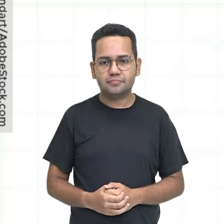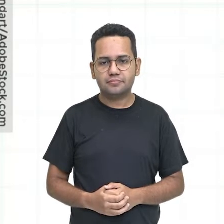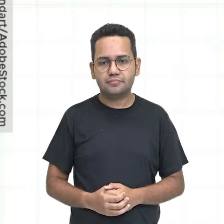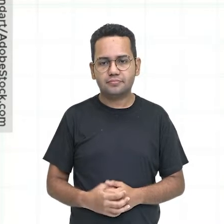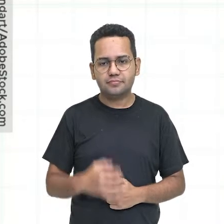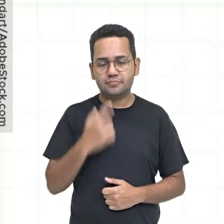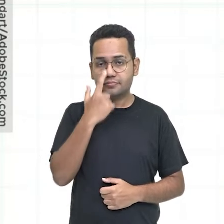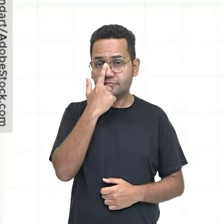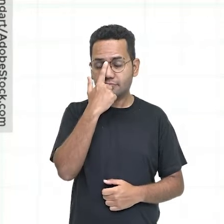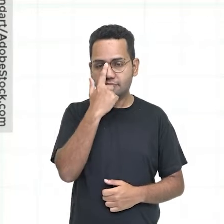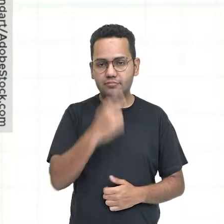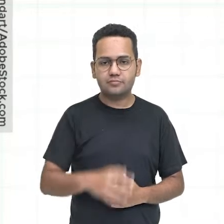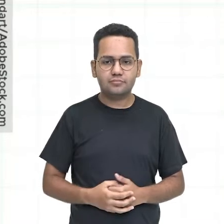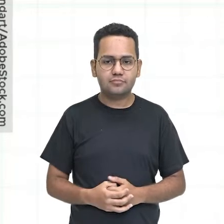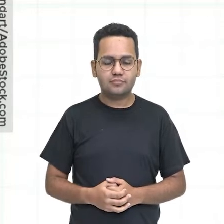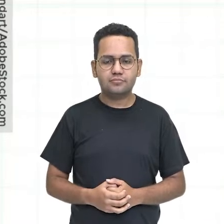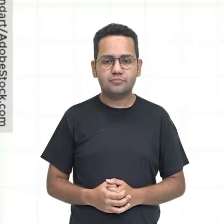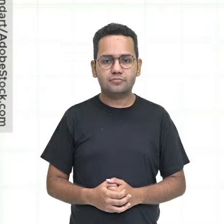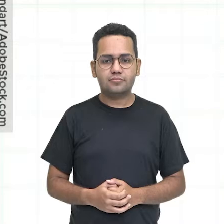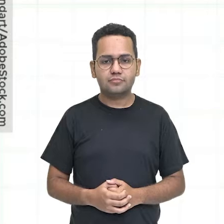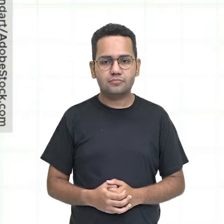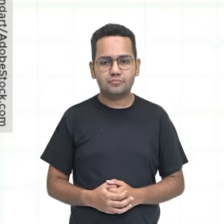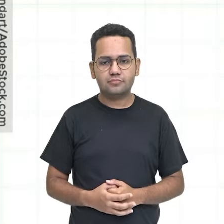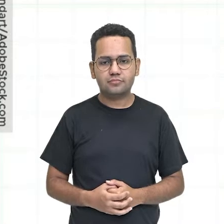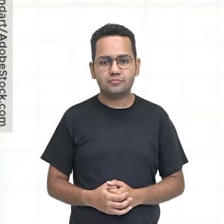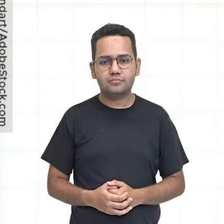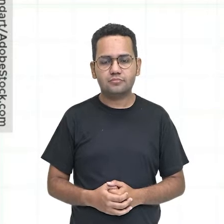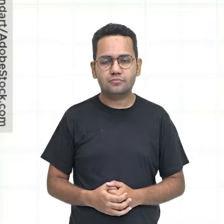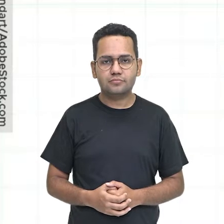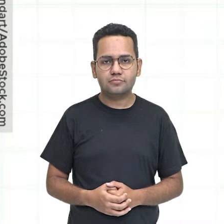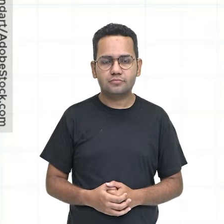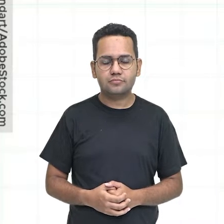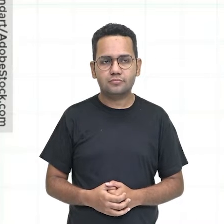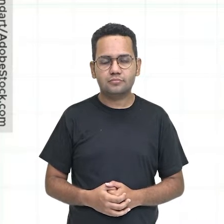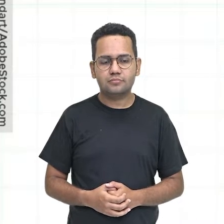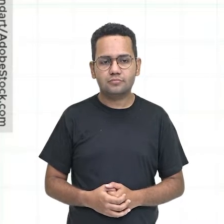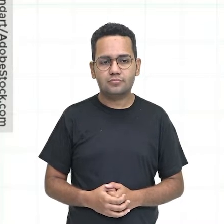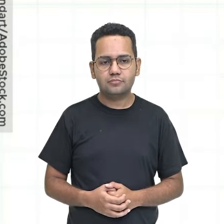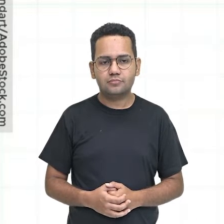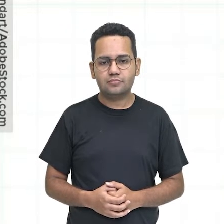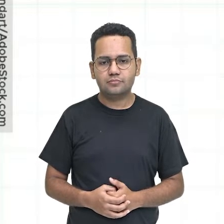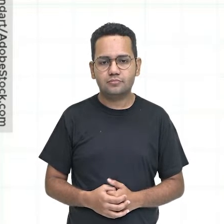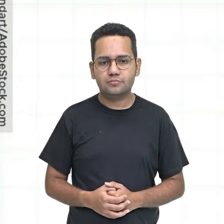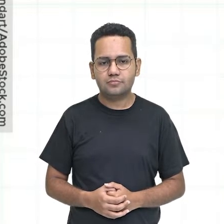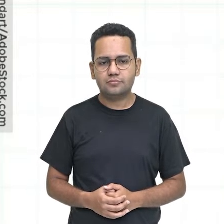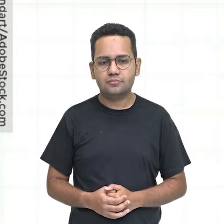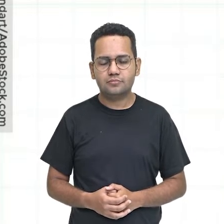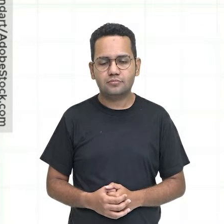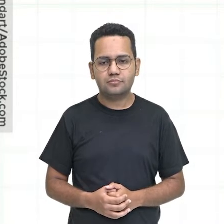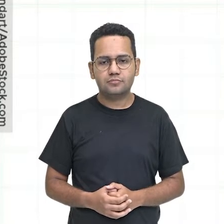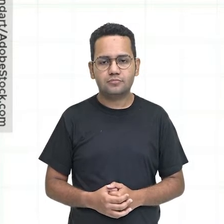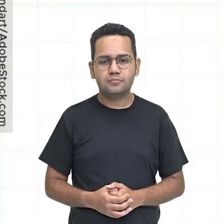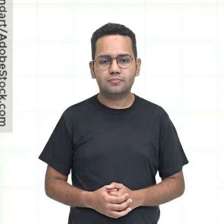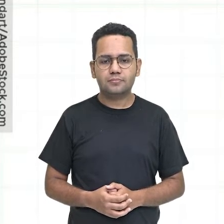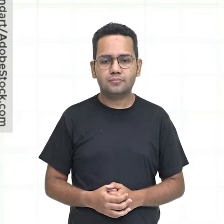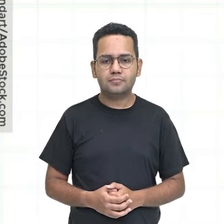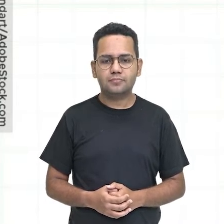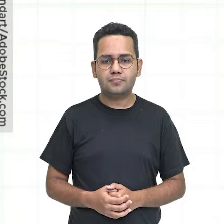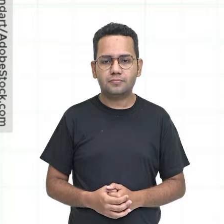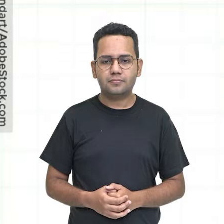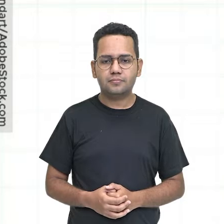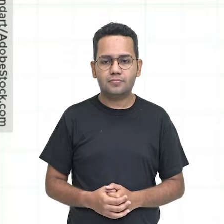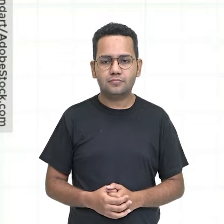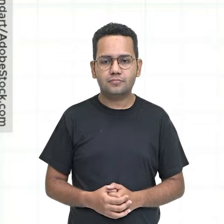Should not, abreviação shouldn't. Então, he shouldn't eat too much junk food if he wants to stay healthy. Então, quando eu